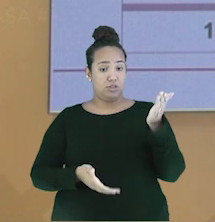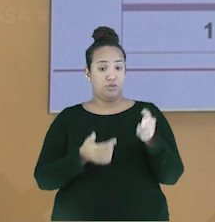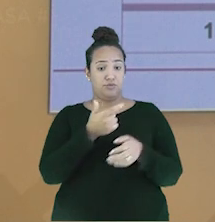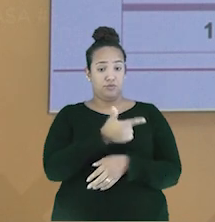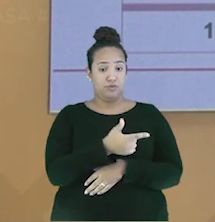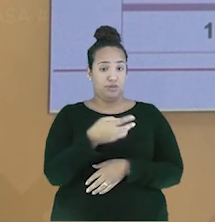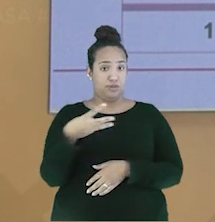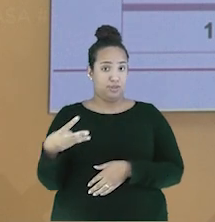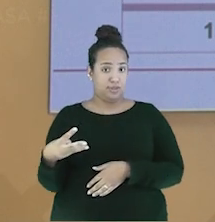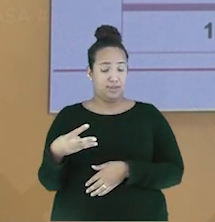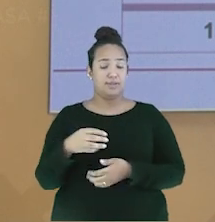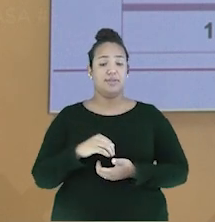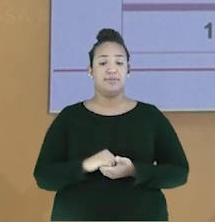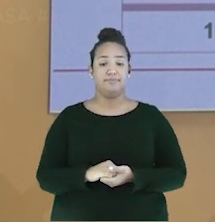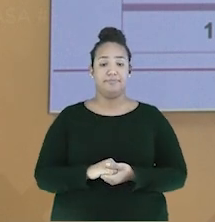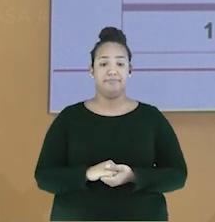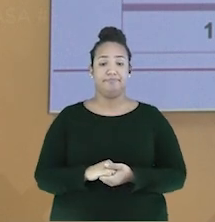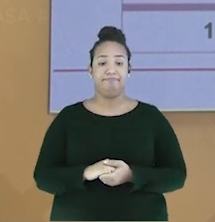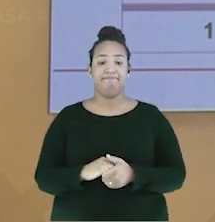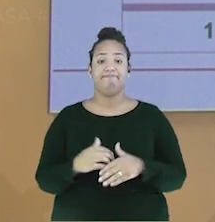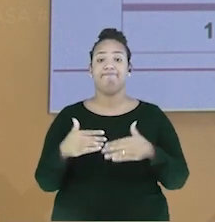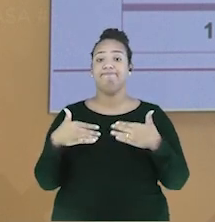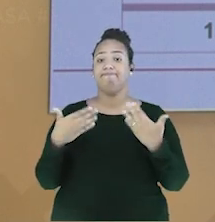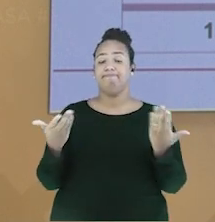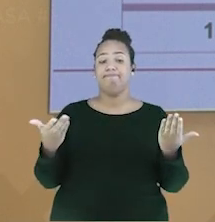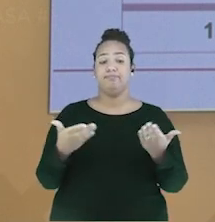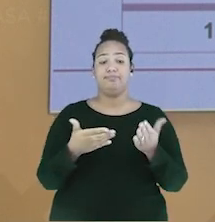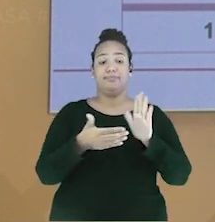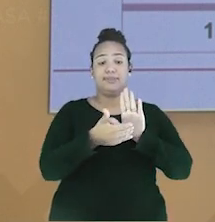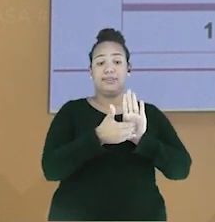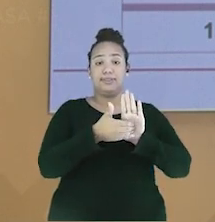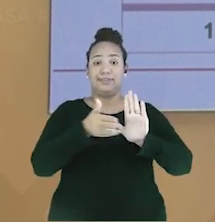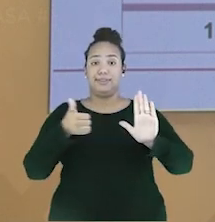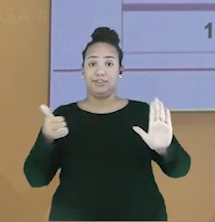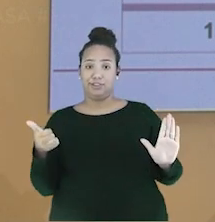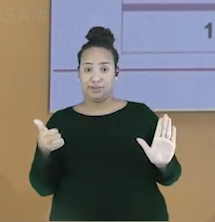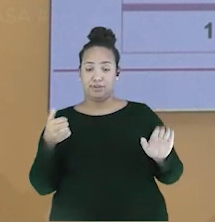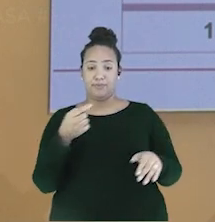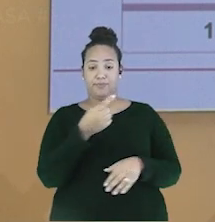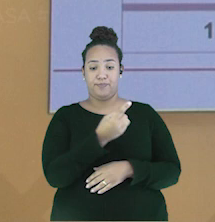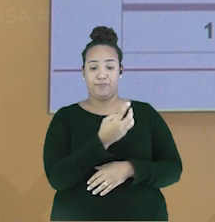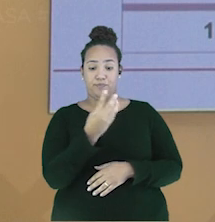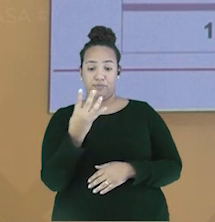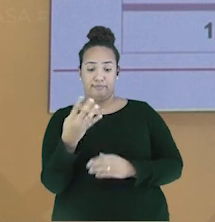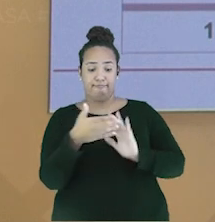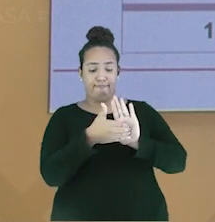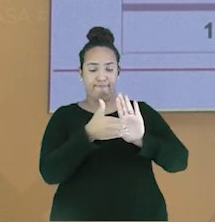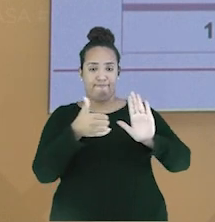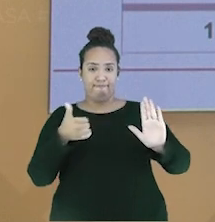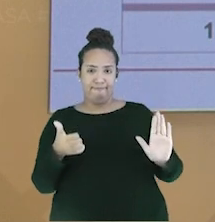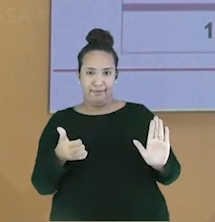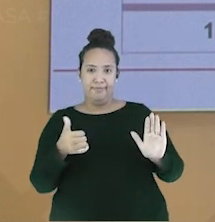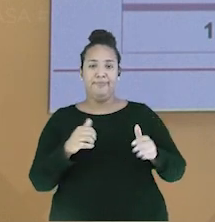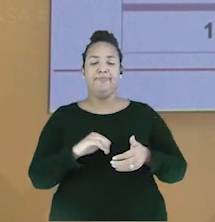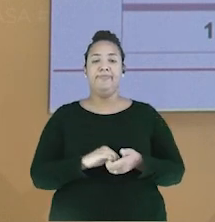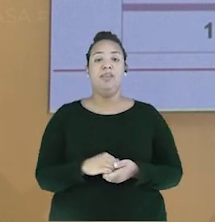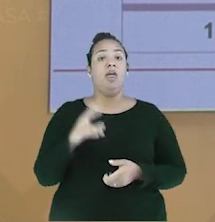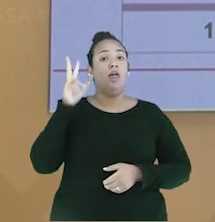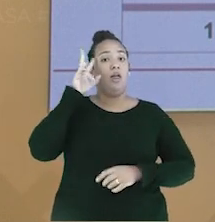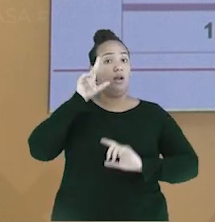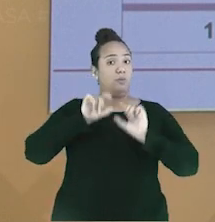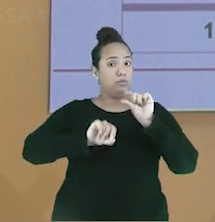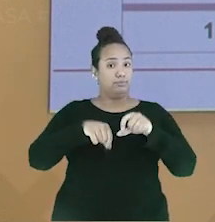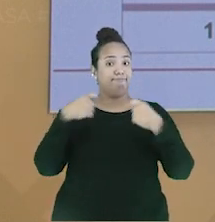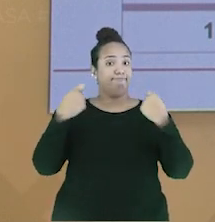23 bolinhas. Ou seja, vamos retirar uma quantidade de outra. Lembrando que é necessário